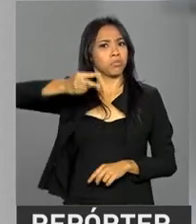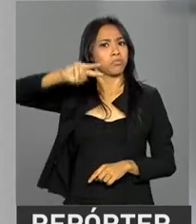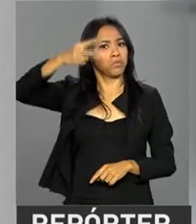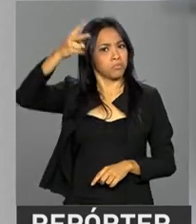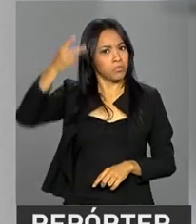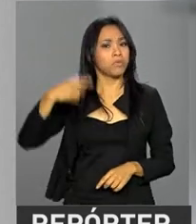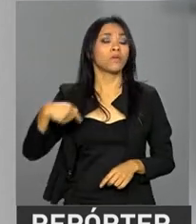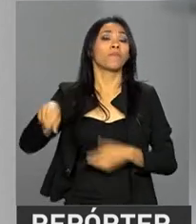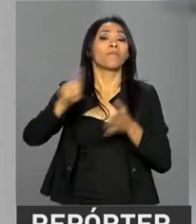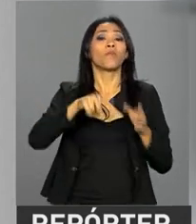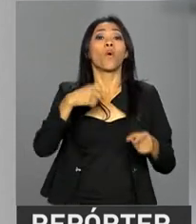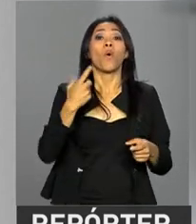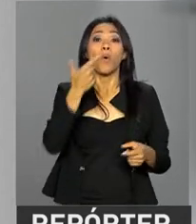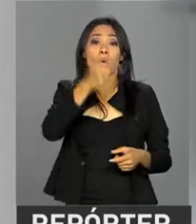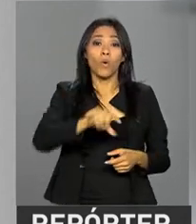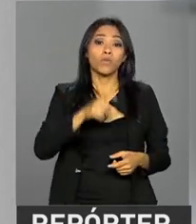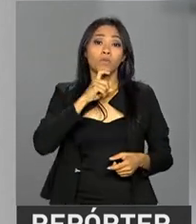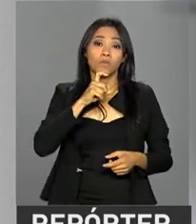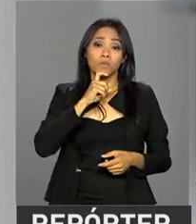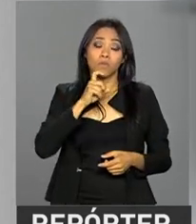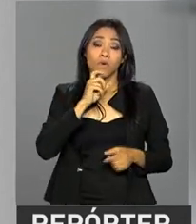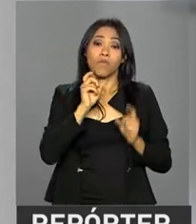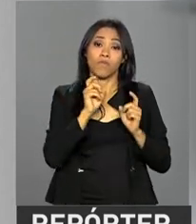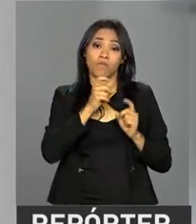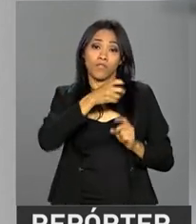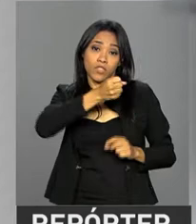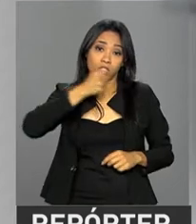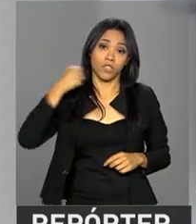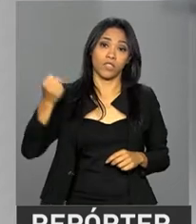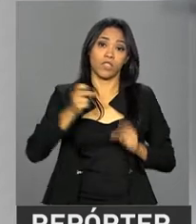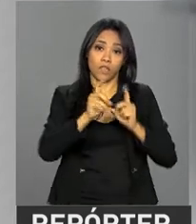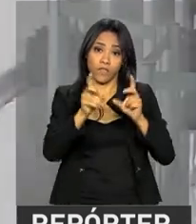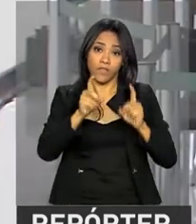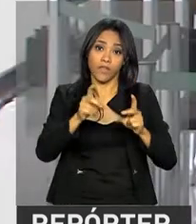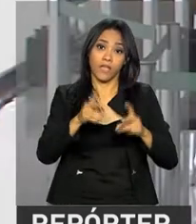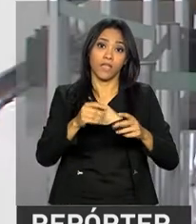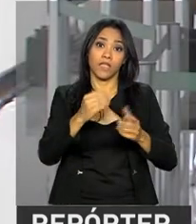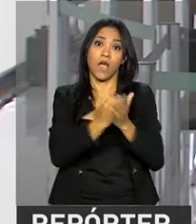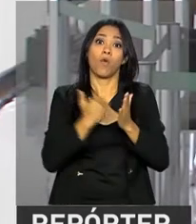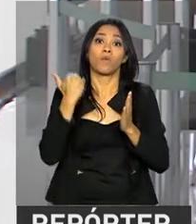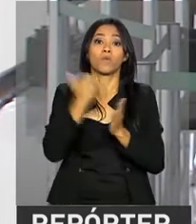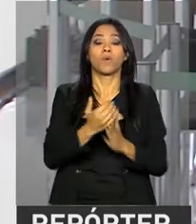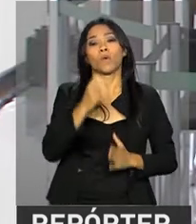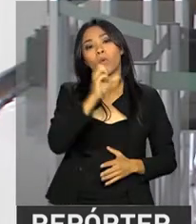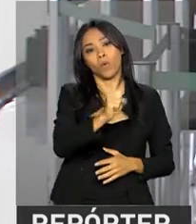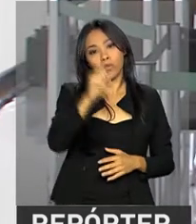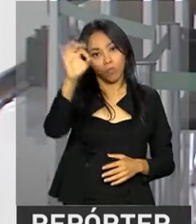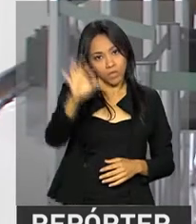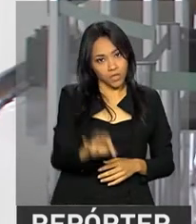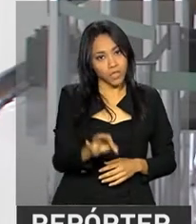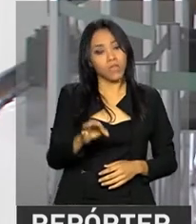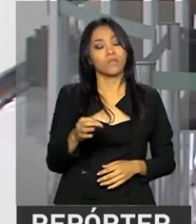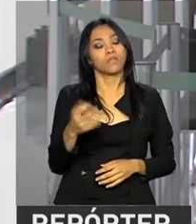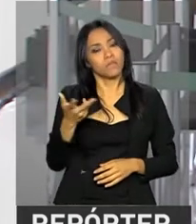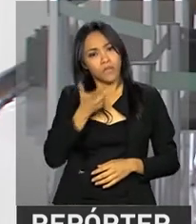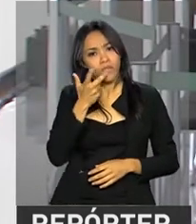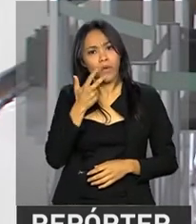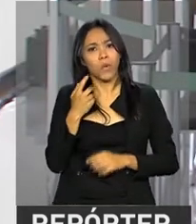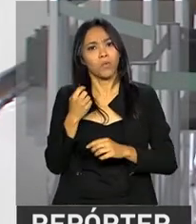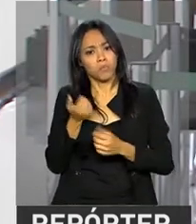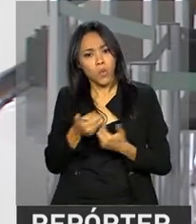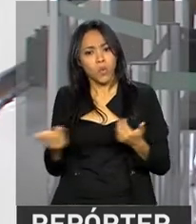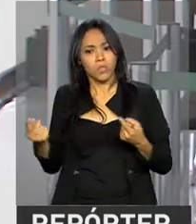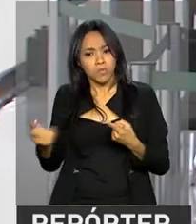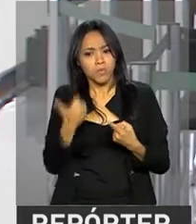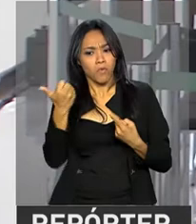eletrodomésticos cresceram mais de 8% então ele apresentou alguns dados aí do indicadores positivos da economia brasileira e